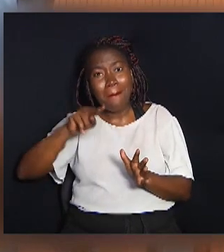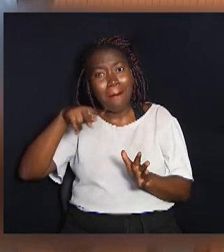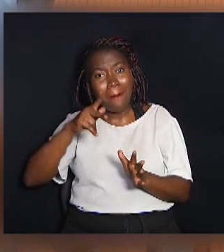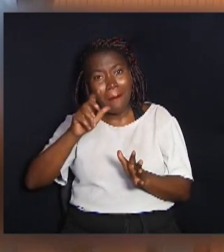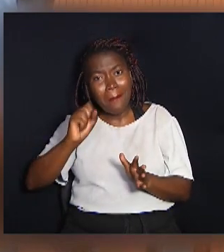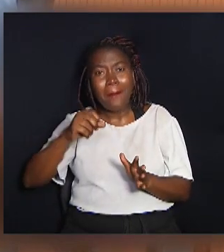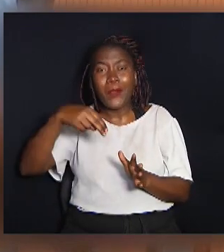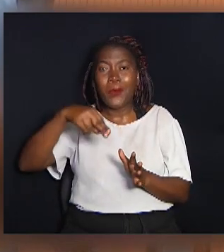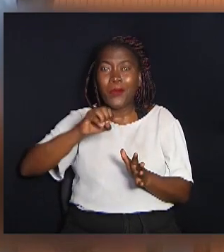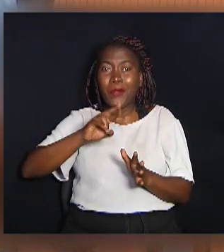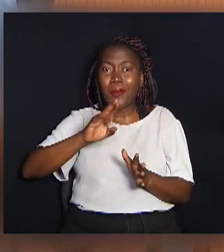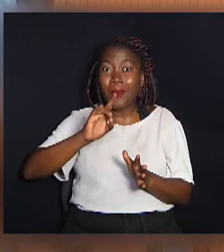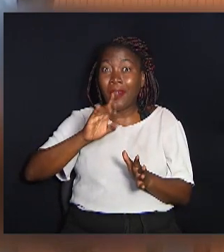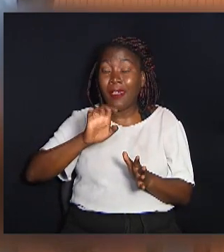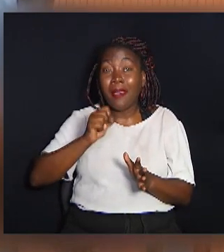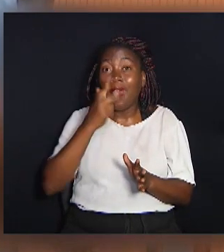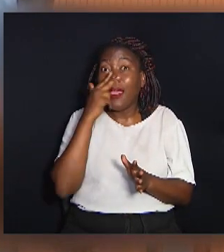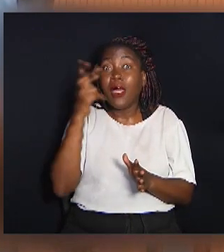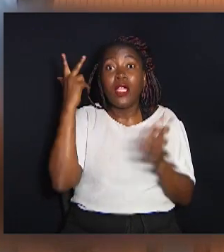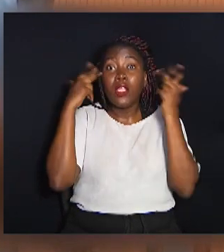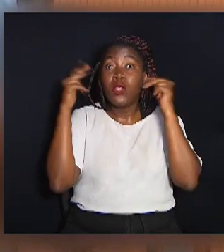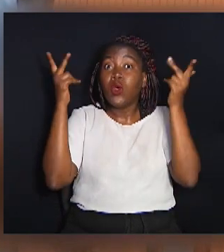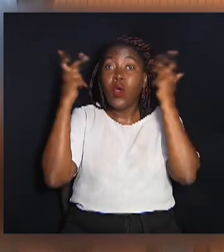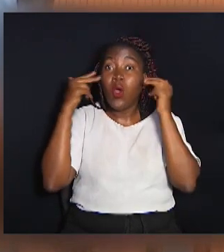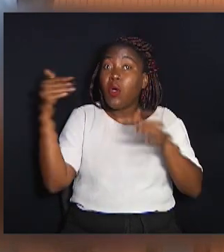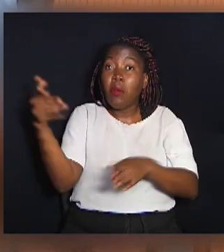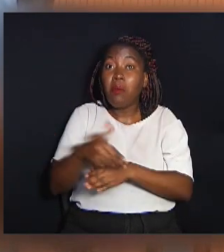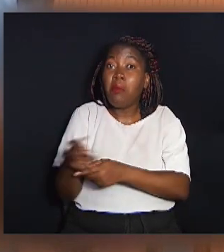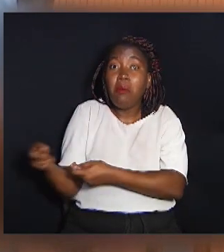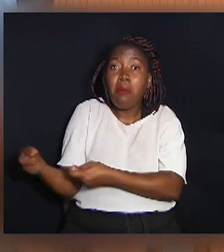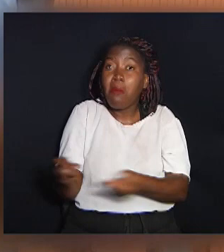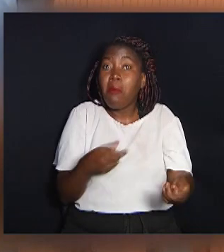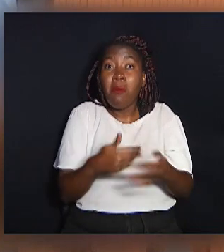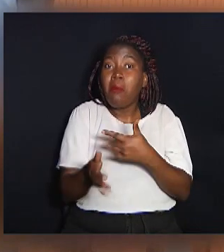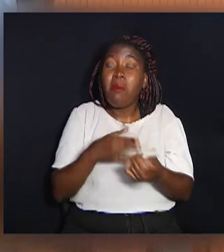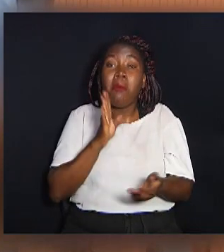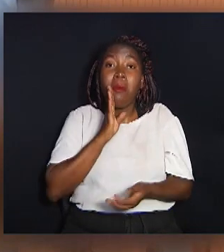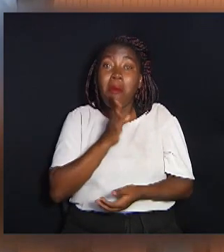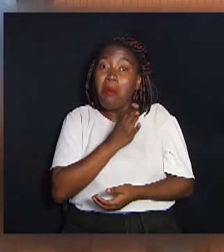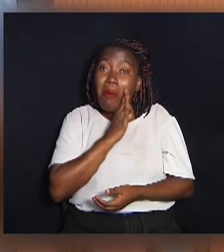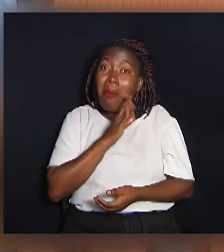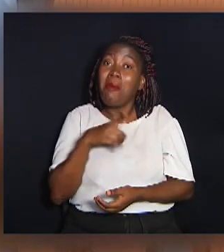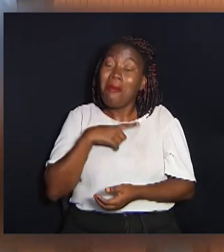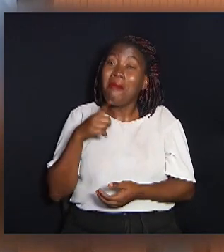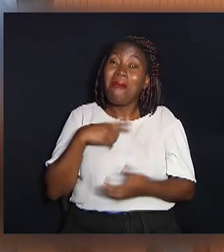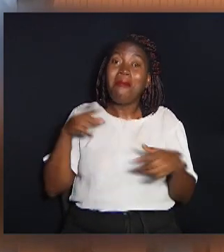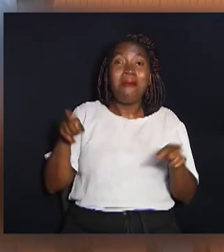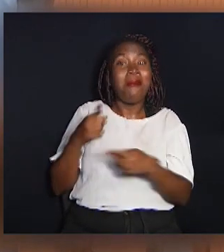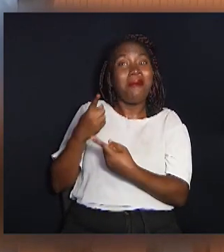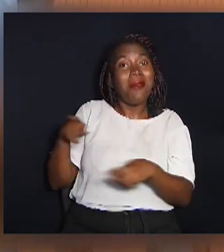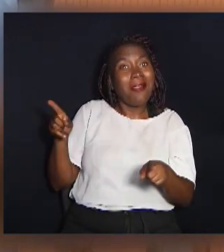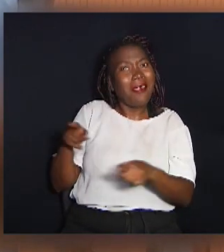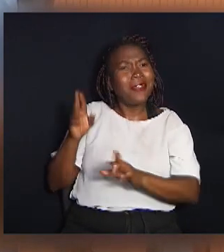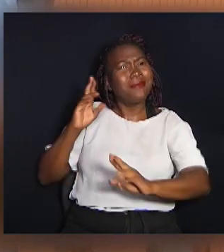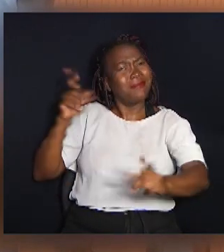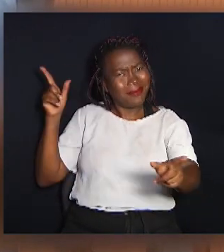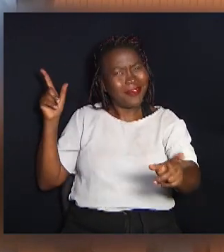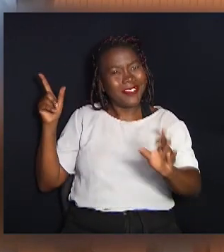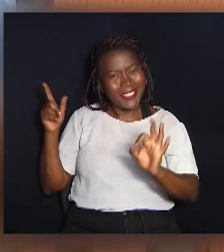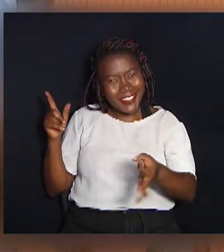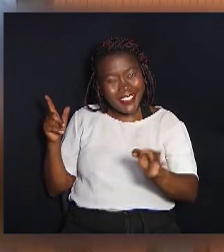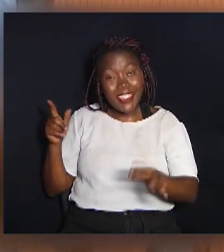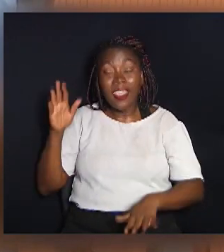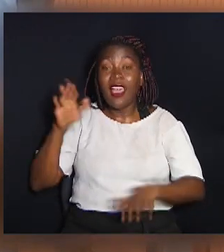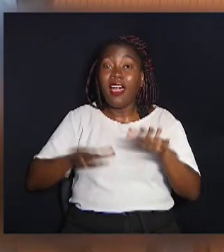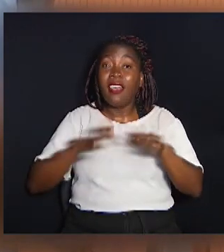é normal, a frequência qualquer botequinho que você vai lá toca forró lá. Então é uma outra realidade, né? Às vezes tem